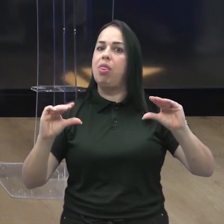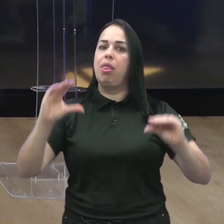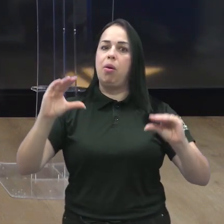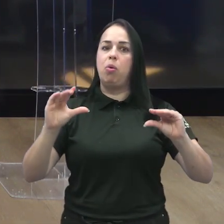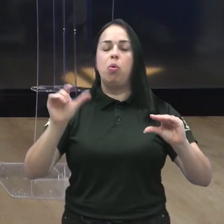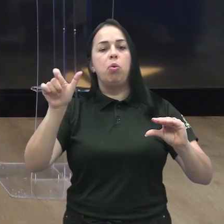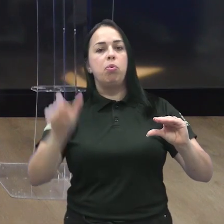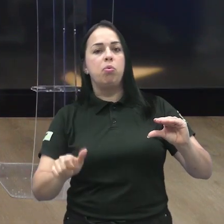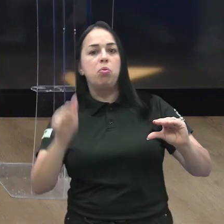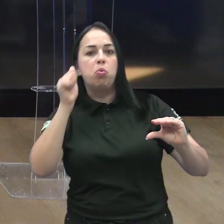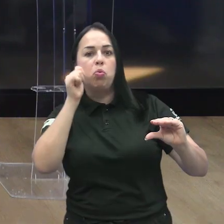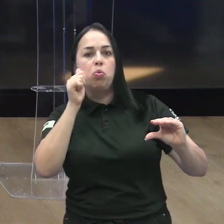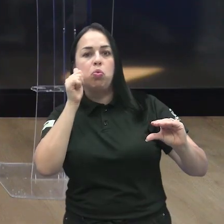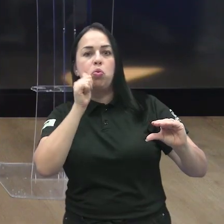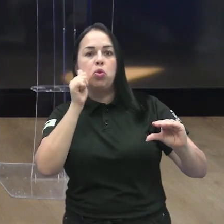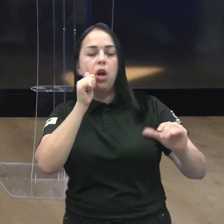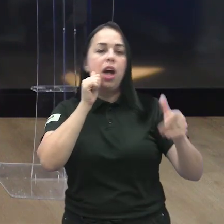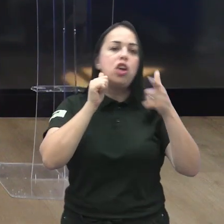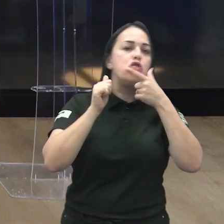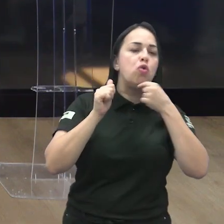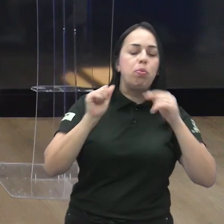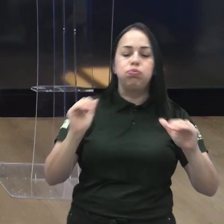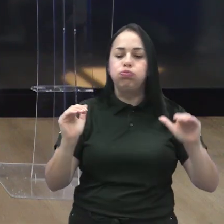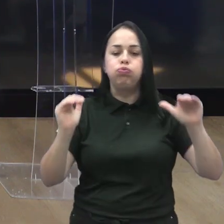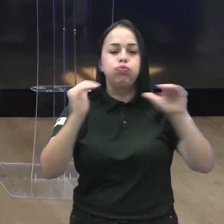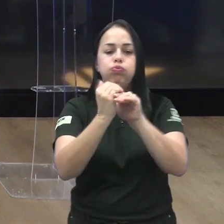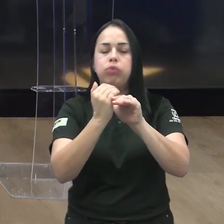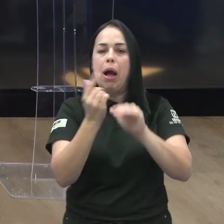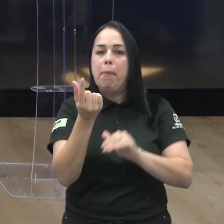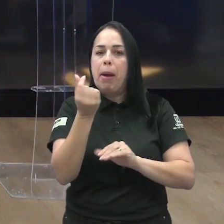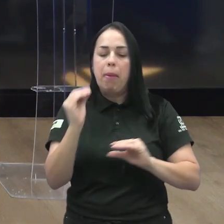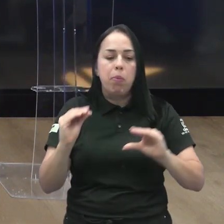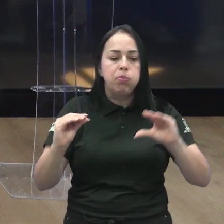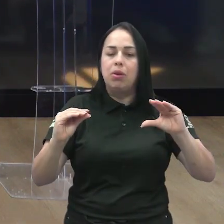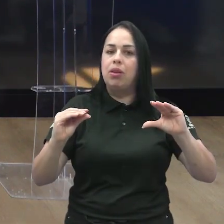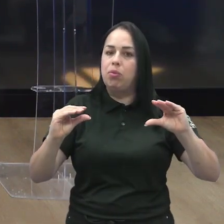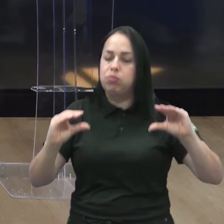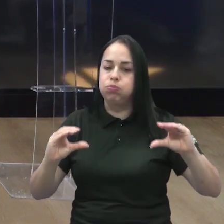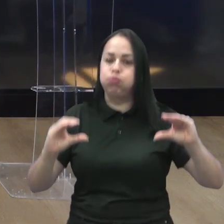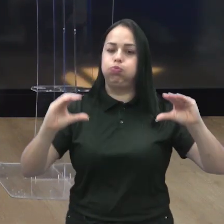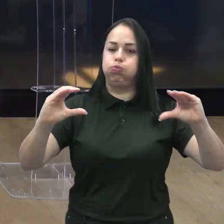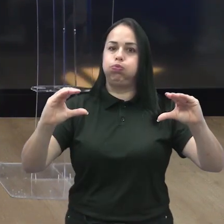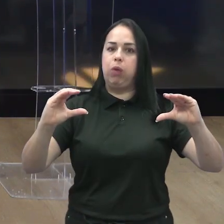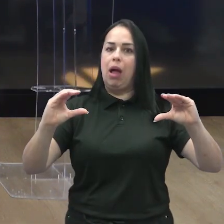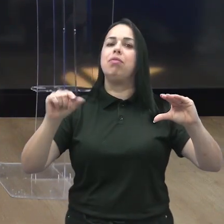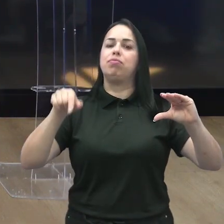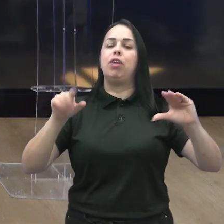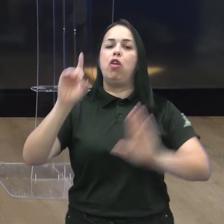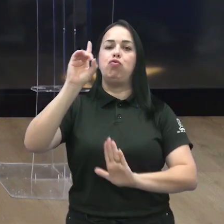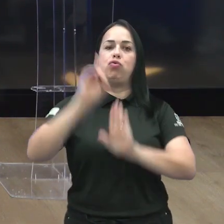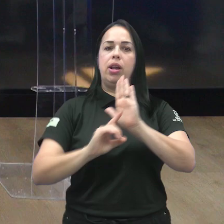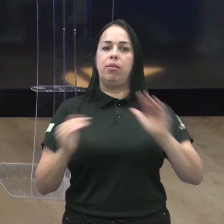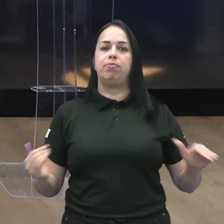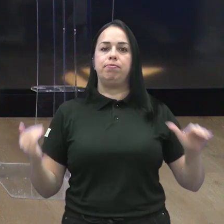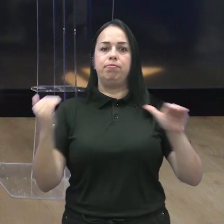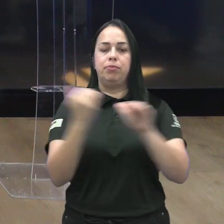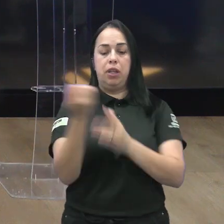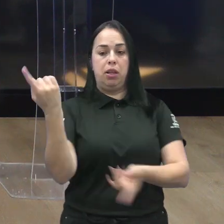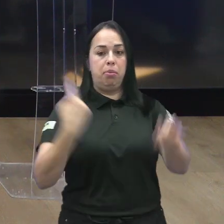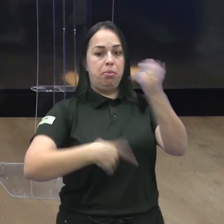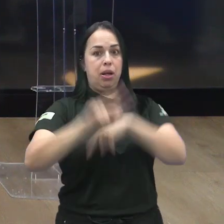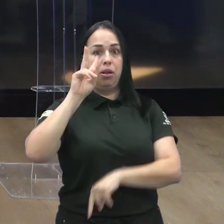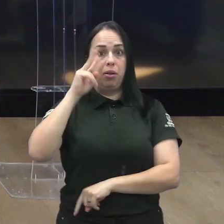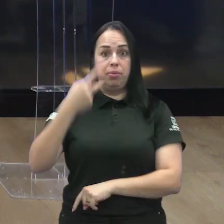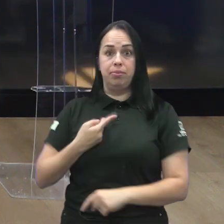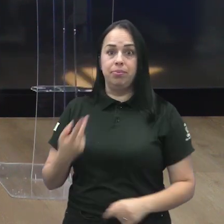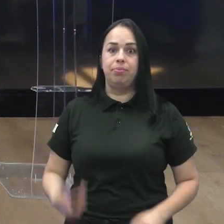homens e mulheres em competições de diversas categorias e assim garantir que elas tenham as mesmas chances de sucesso